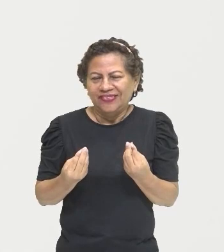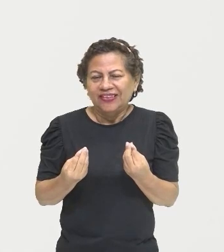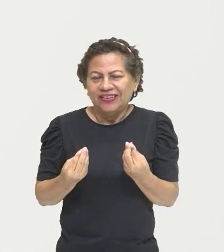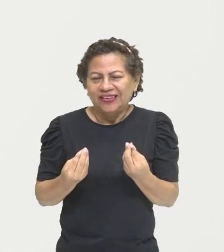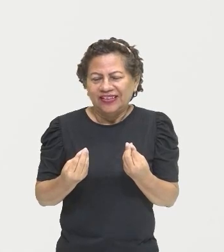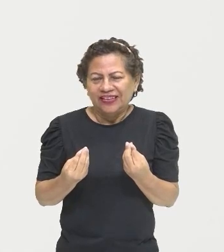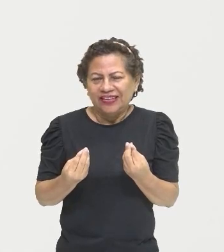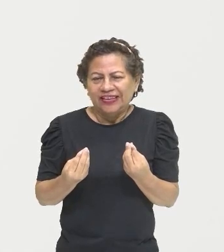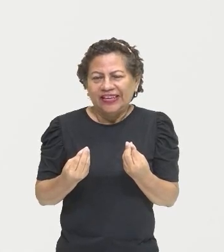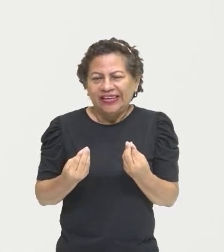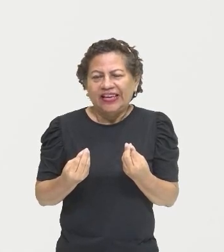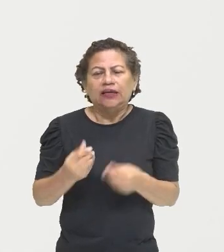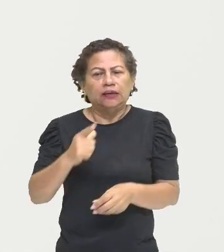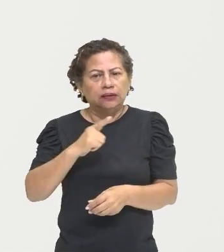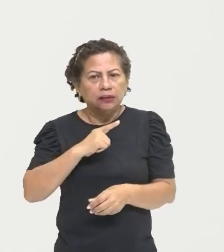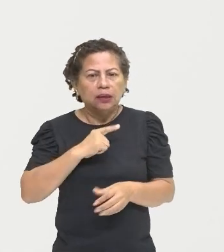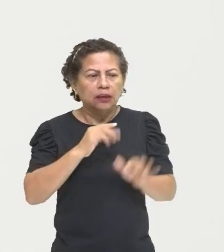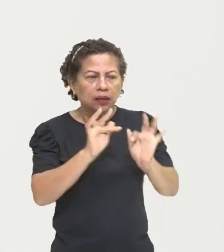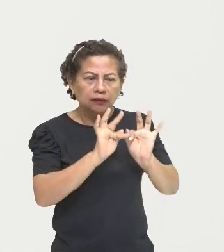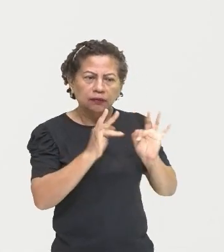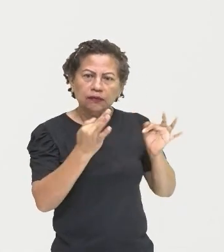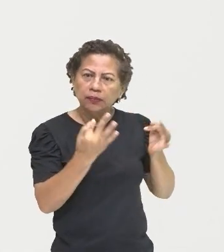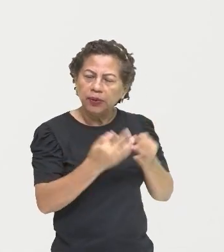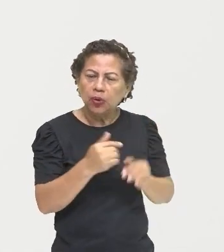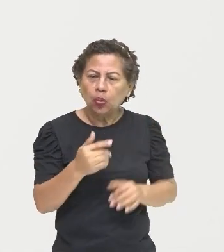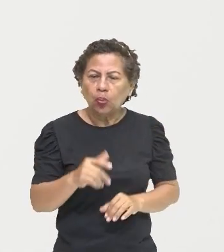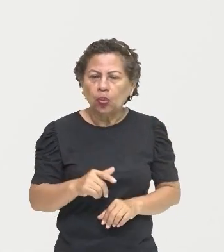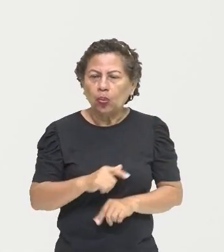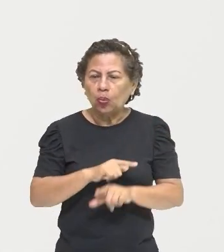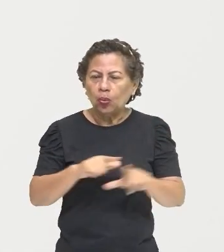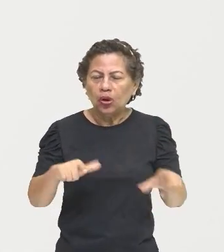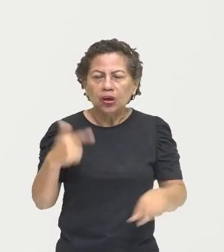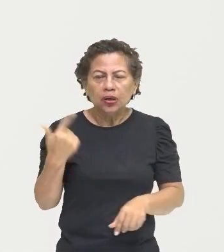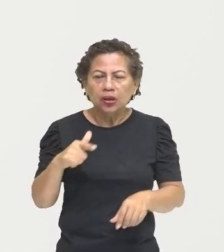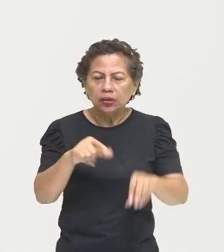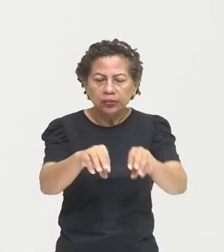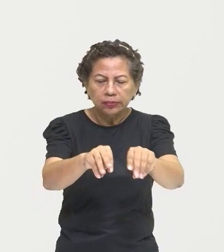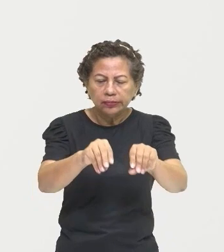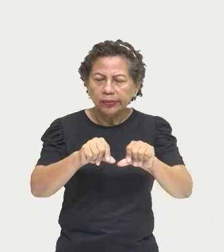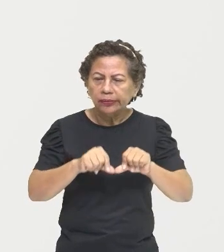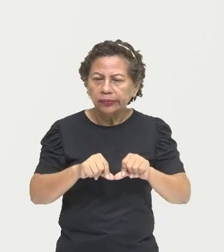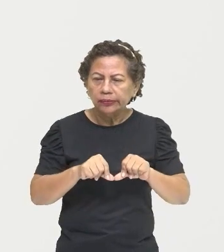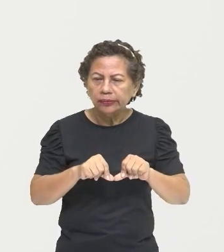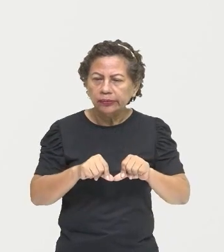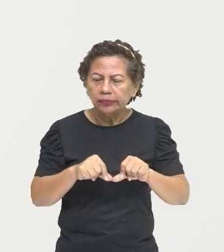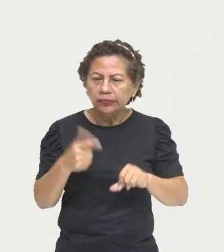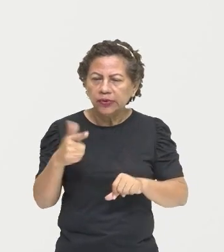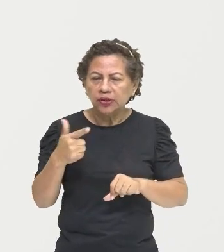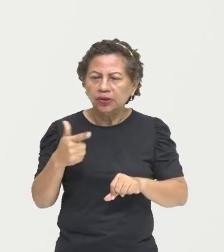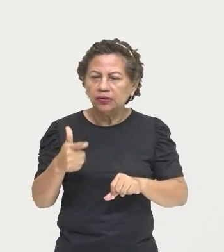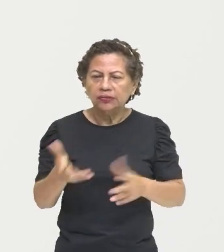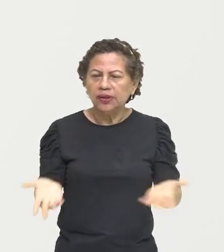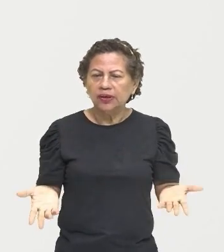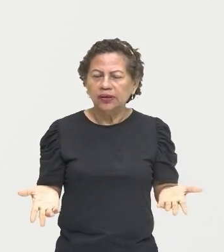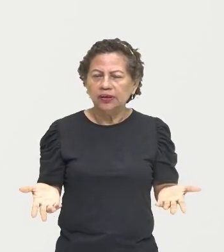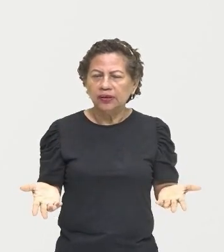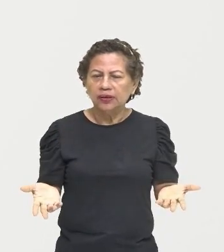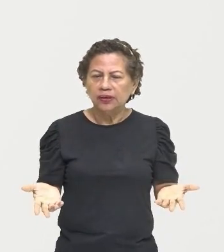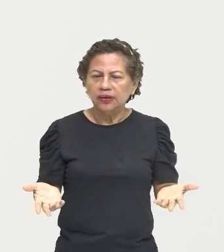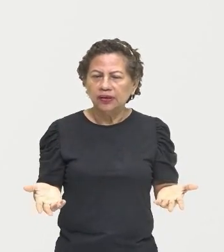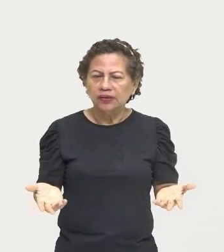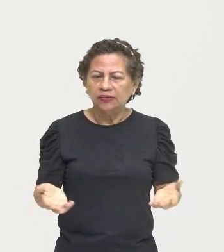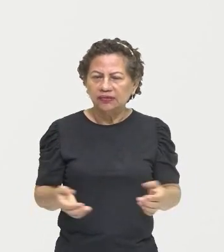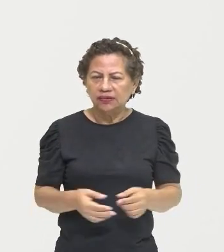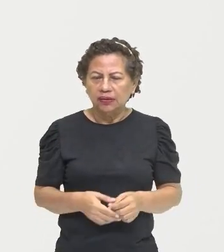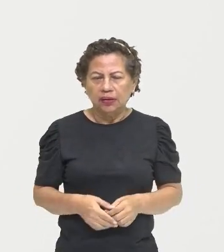tenha famílias, grupos dentro da nossa sociedade, que não têm acesso à terra, que não é somente ter o